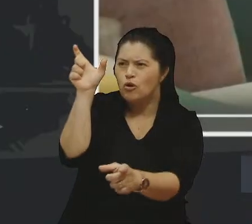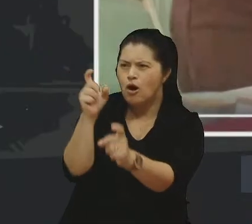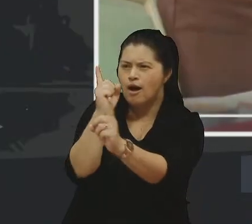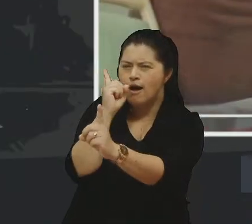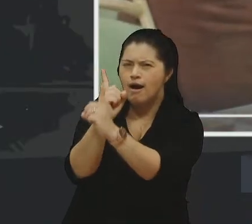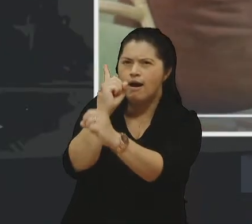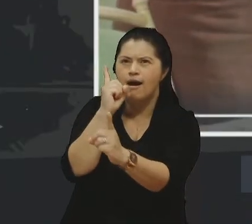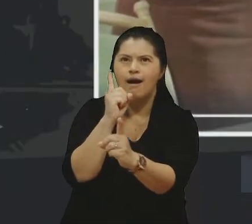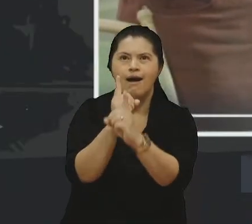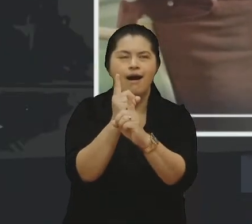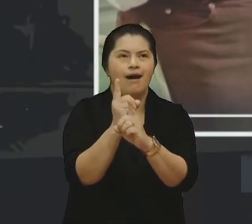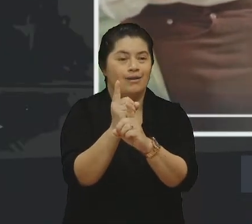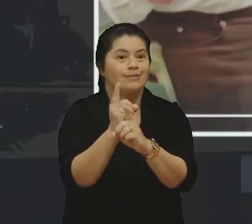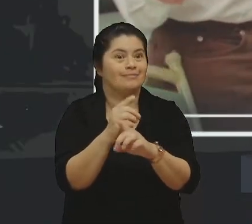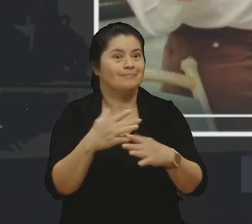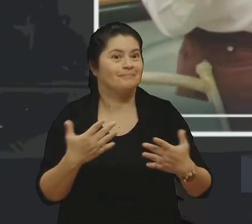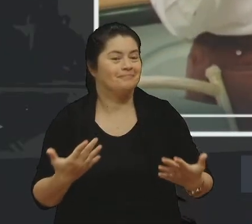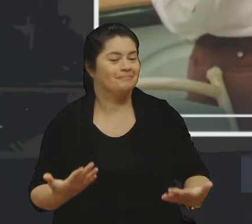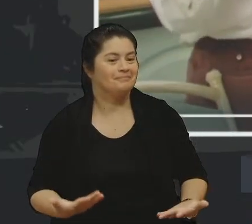tocamos.